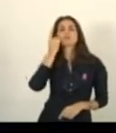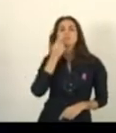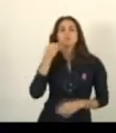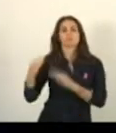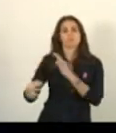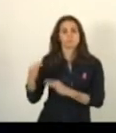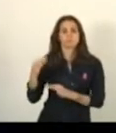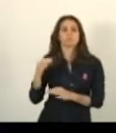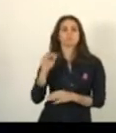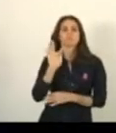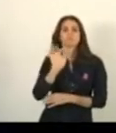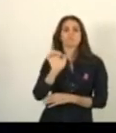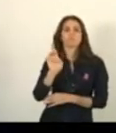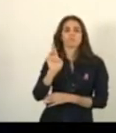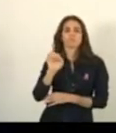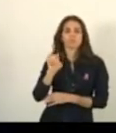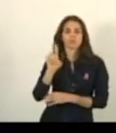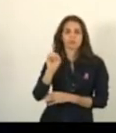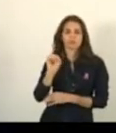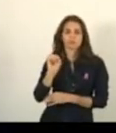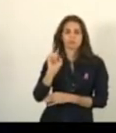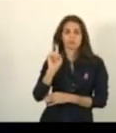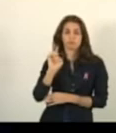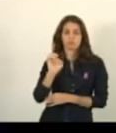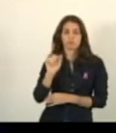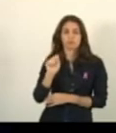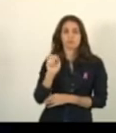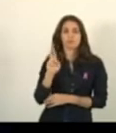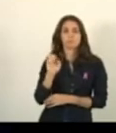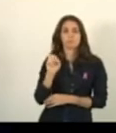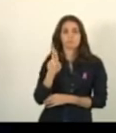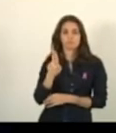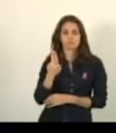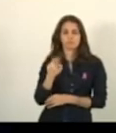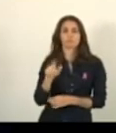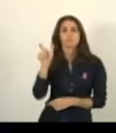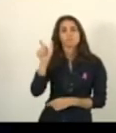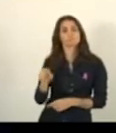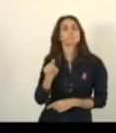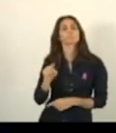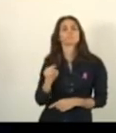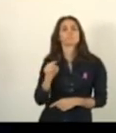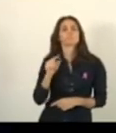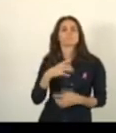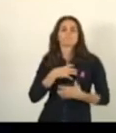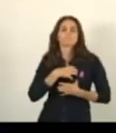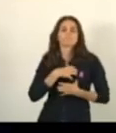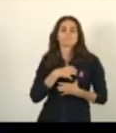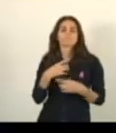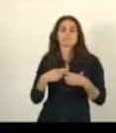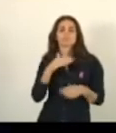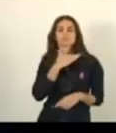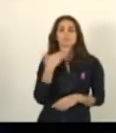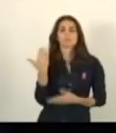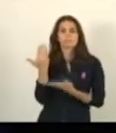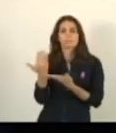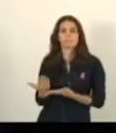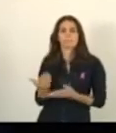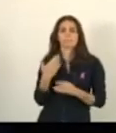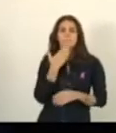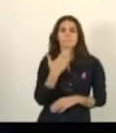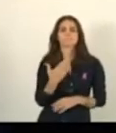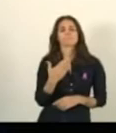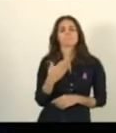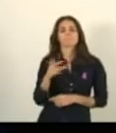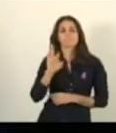Fernando de Abreu Júdice. Doutor Fernando, os nossos sentimentos. Pedimos ao doutor